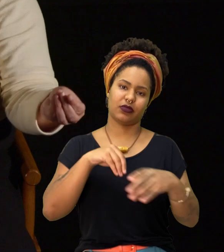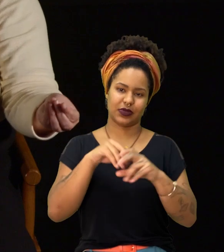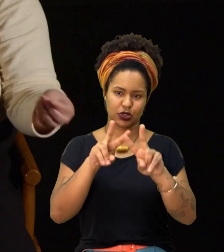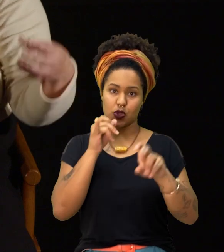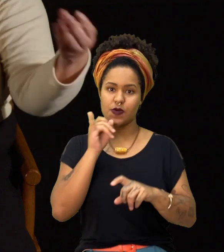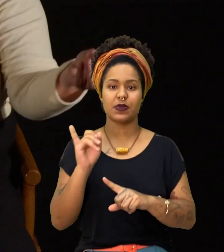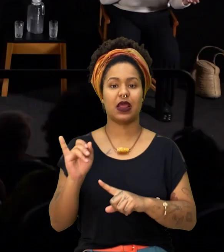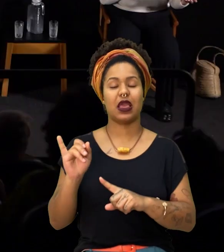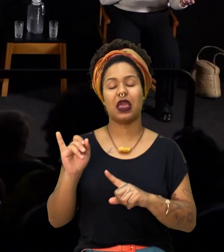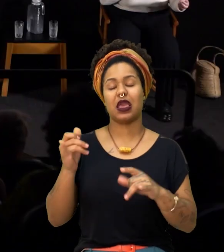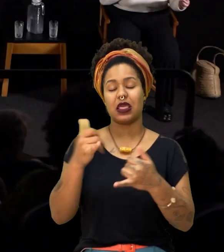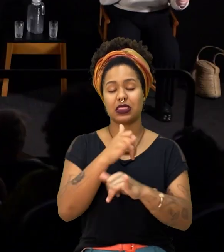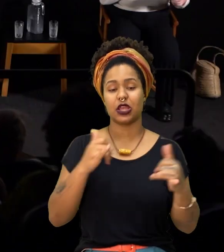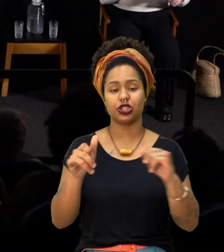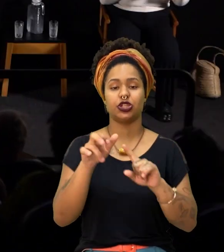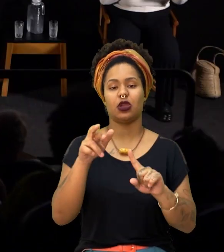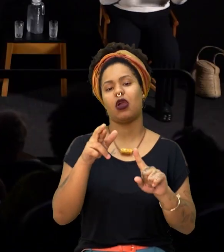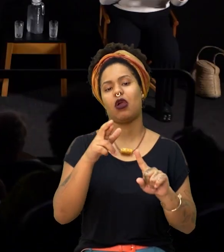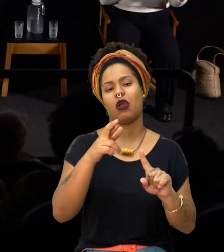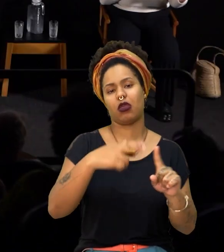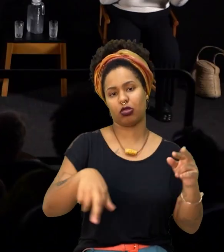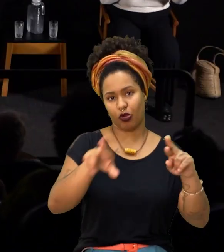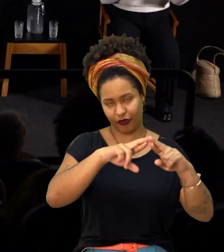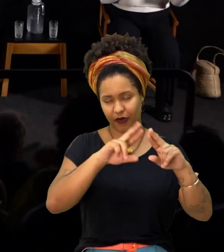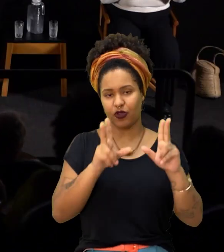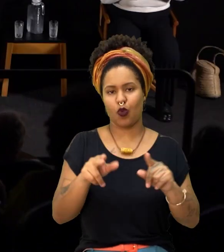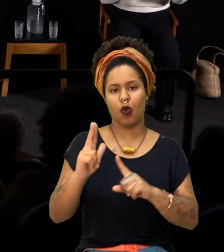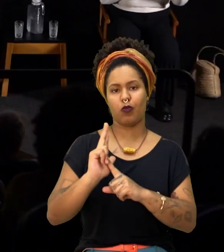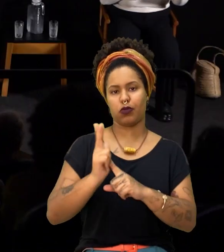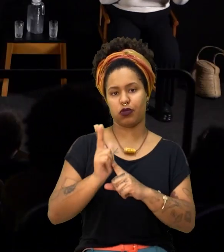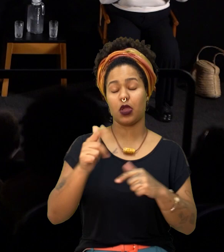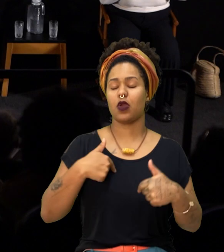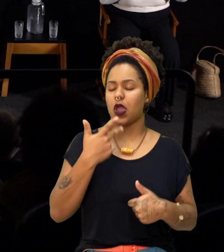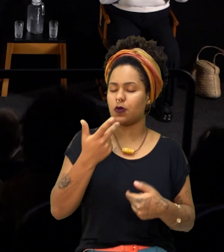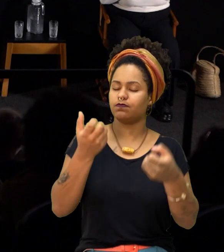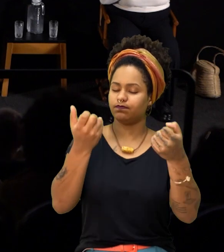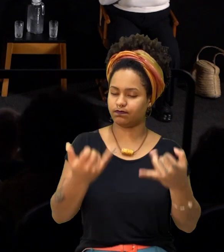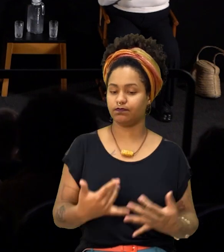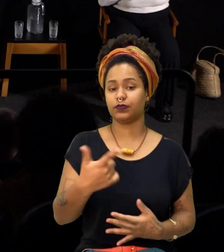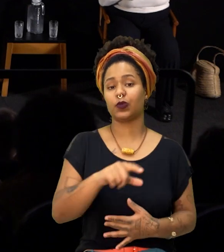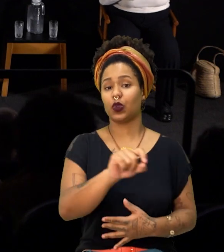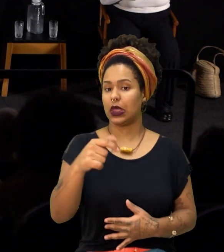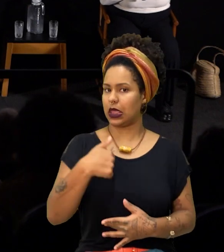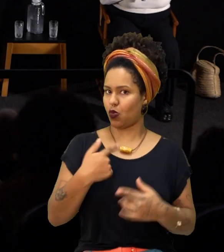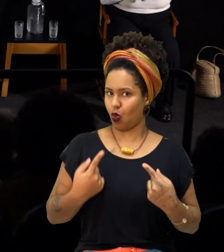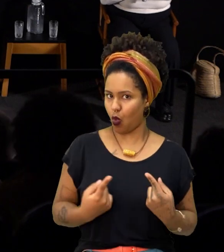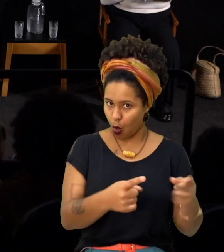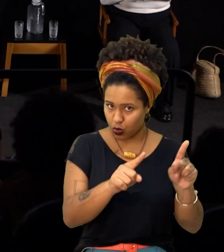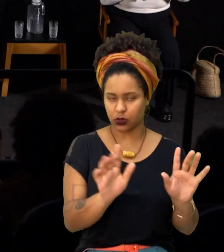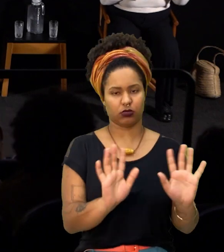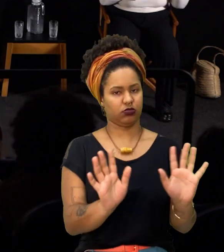energia renovável, como a energia eólica, o que eu gostaria de falar, reforçar, que não sou contra, tá, as